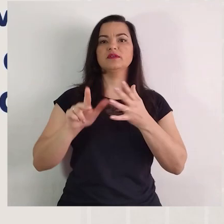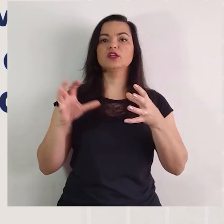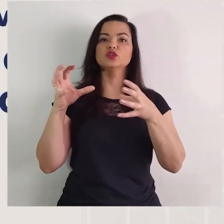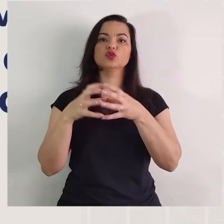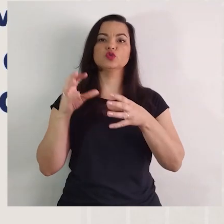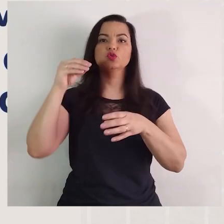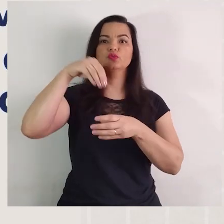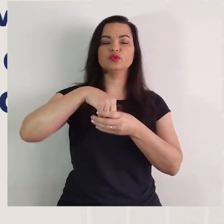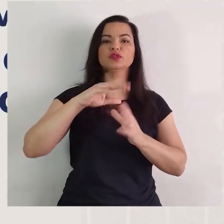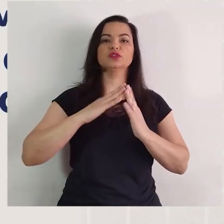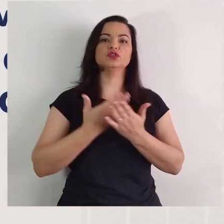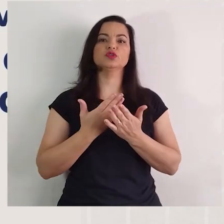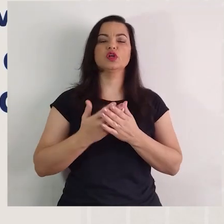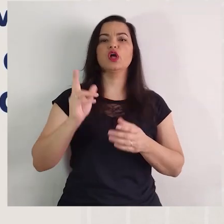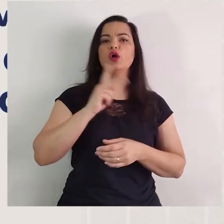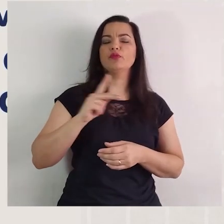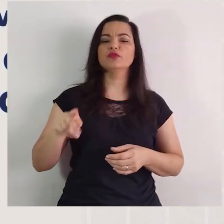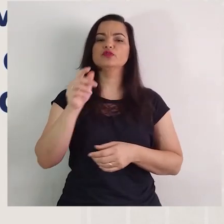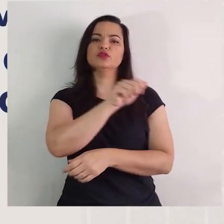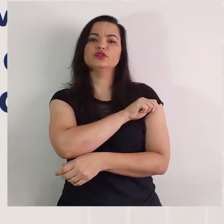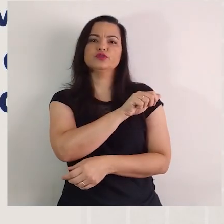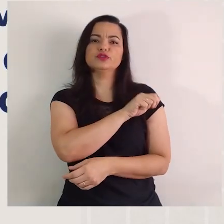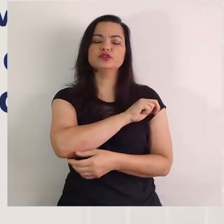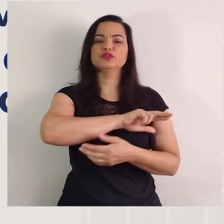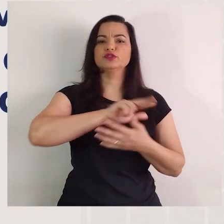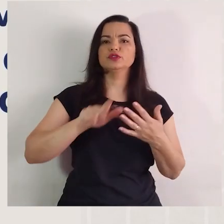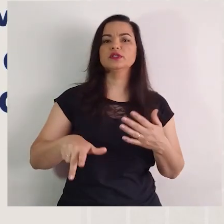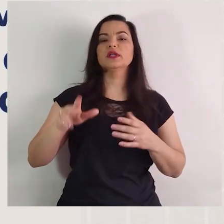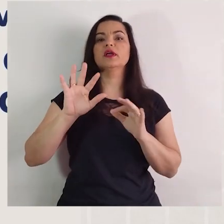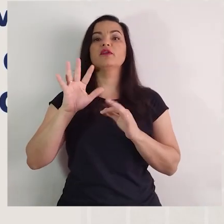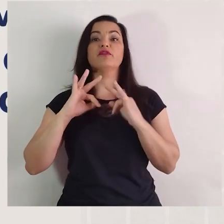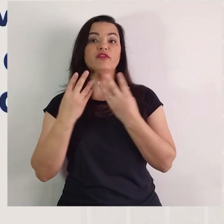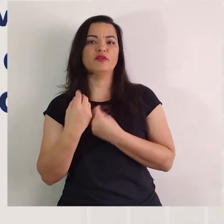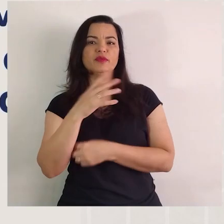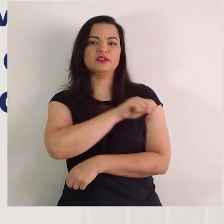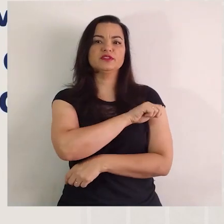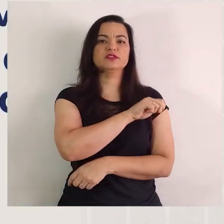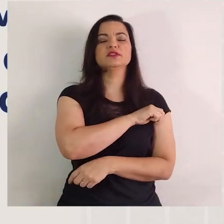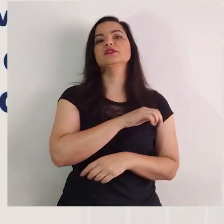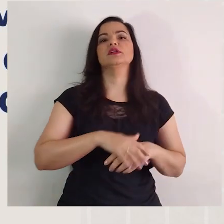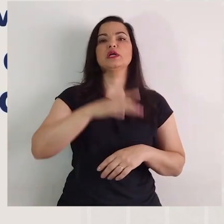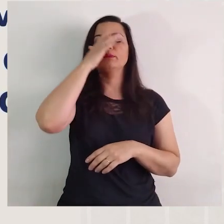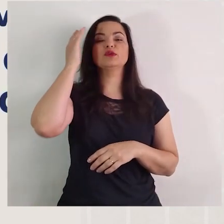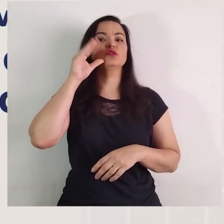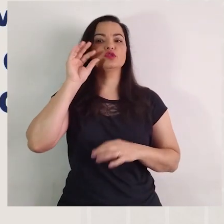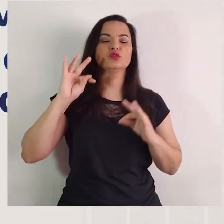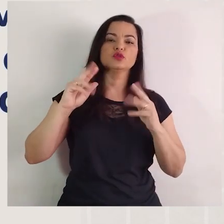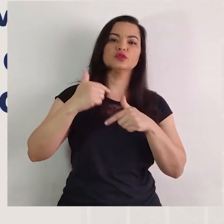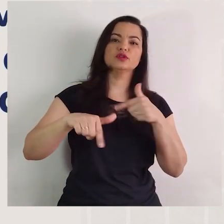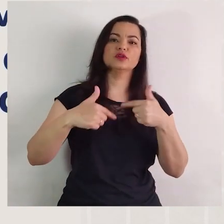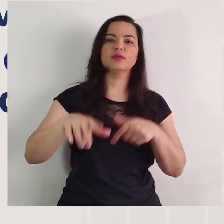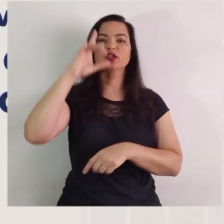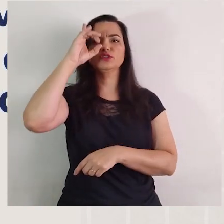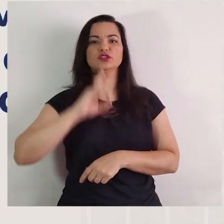comunidade escolar, como educandos, professores, pais ou responsáveis, funcionários, pedagogos, diretores e